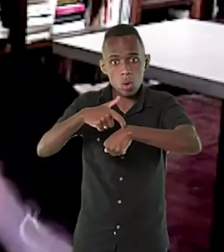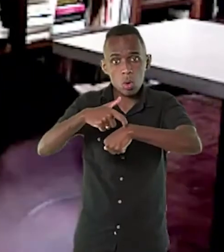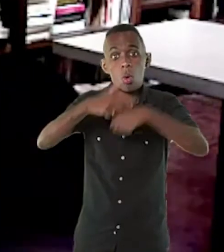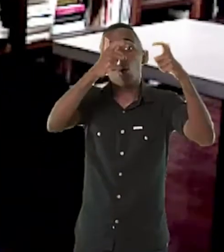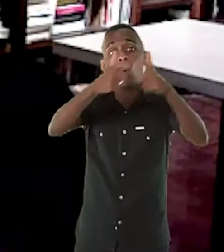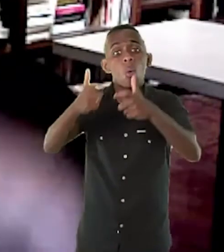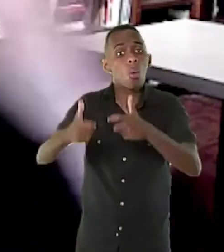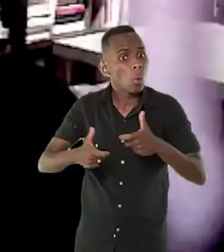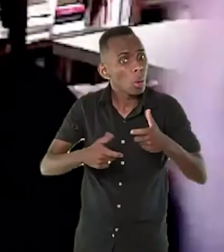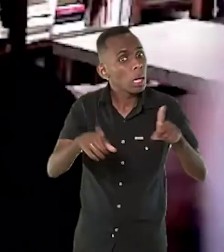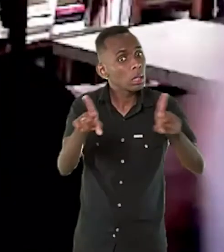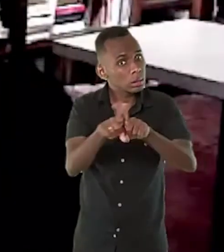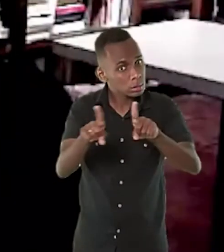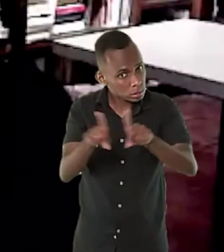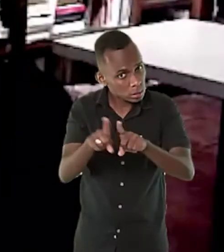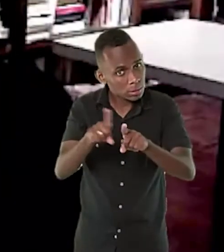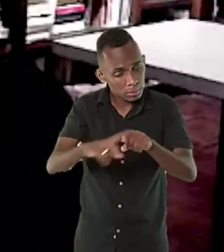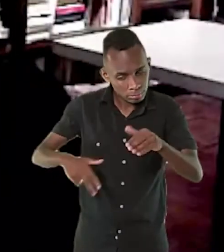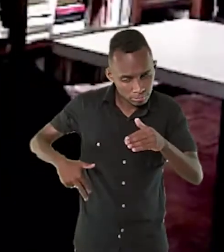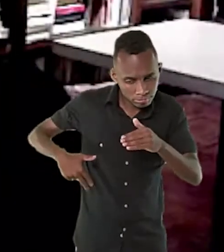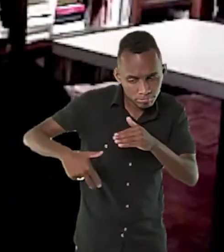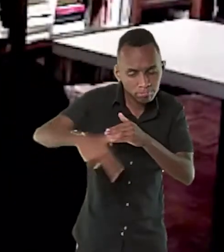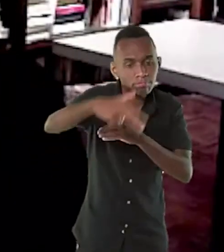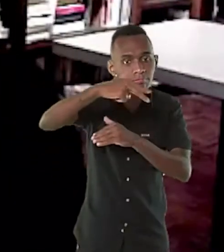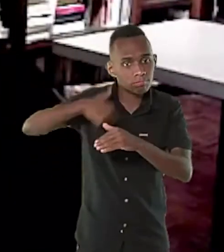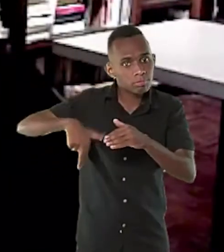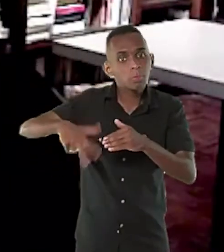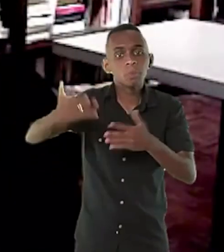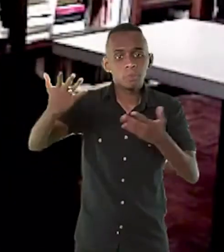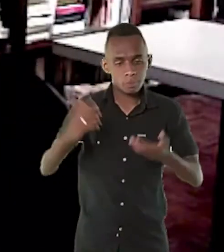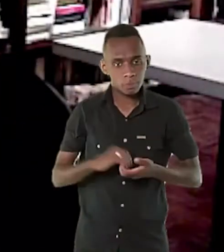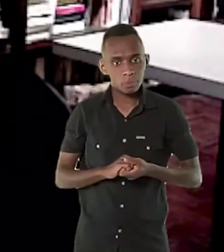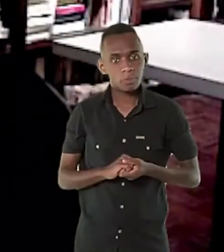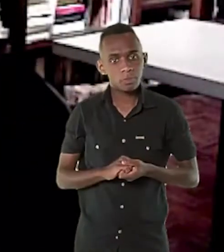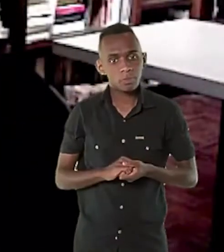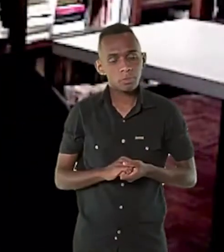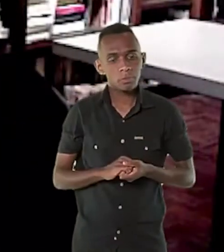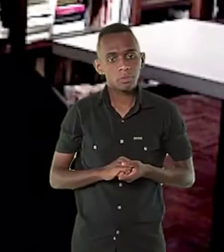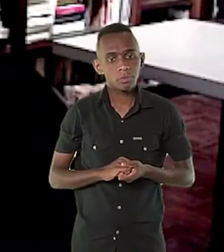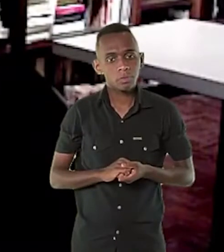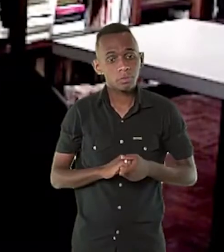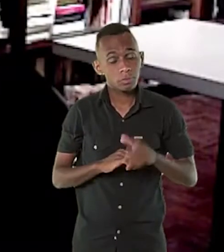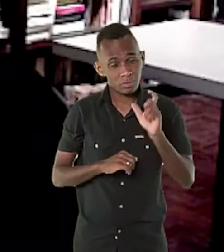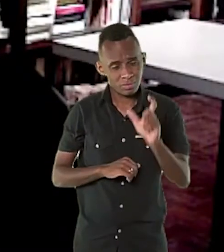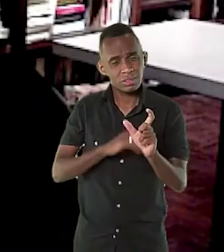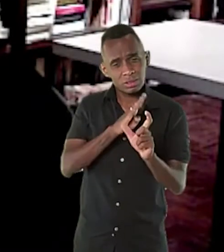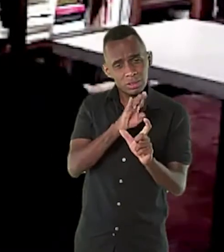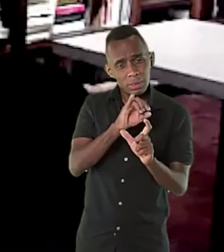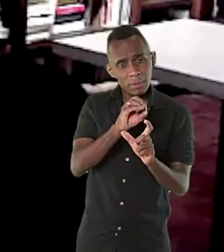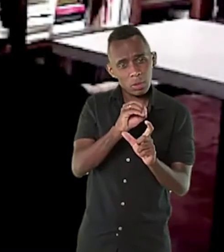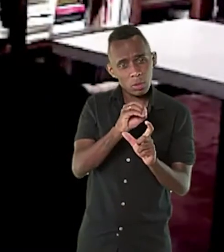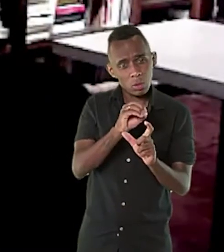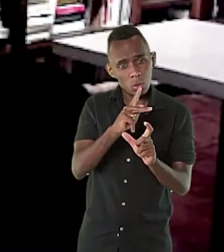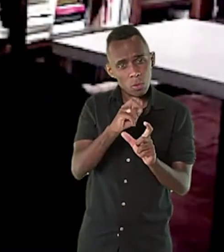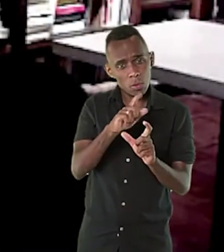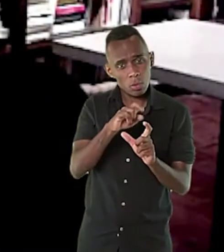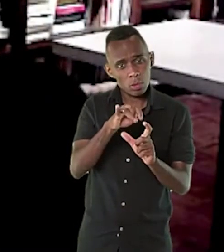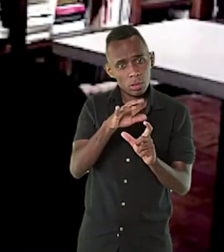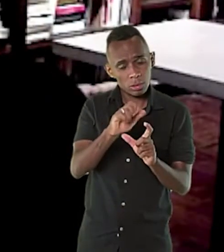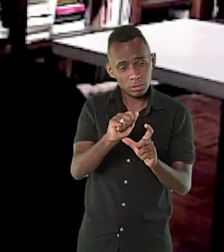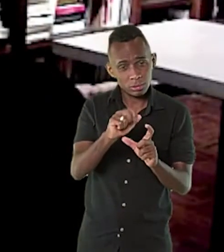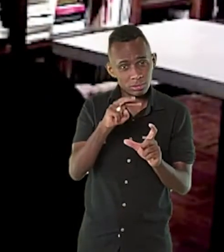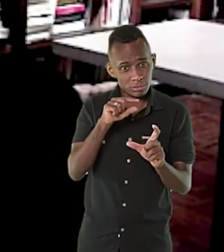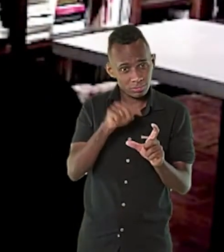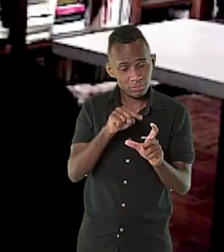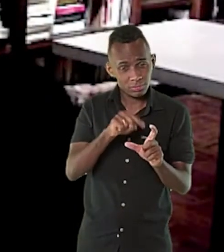lugar onde você está, e sabe-se lá mais o que. Essa biopolítica, ela